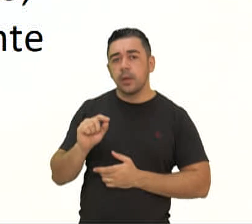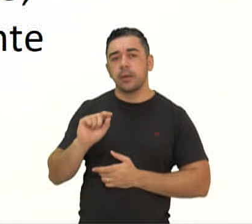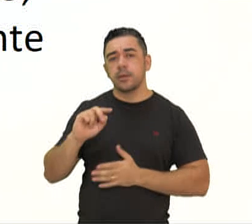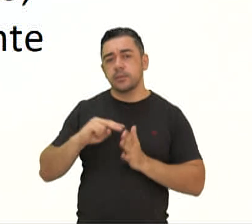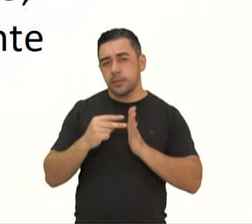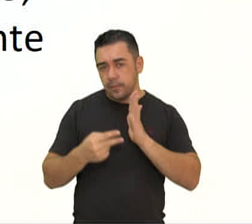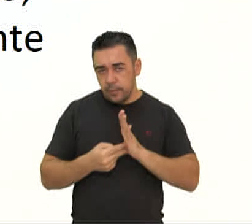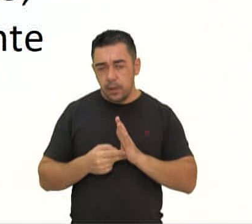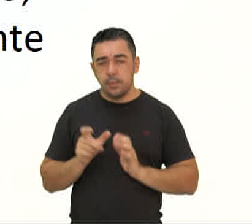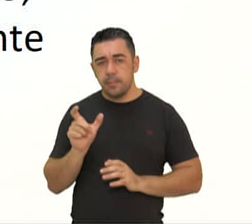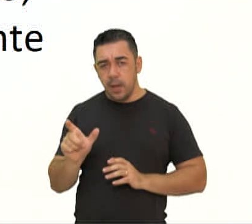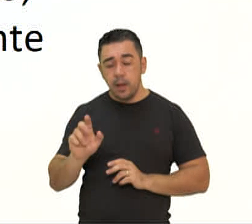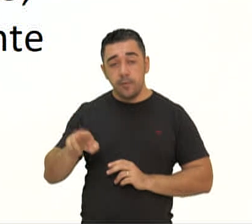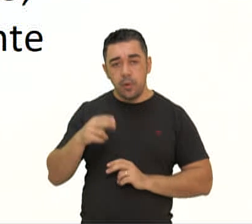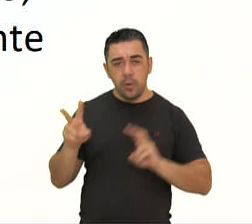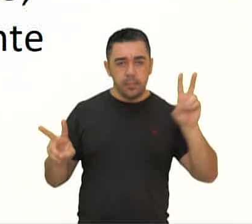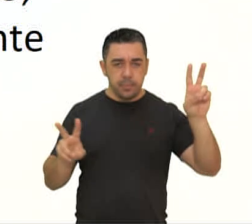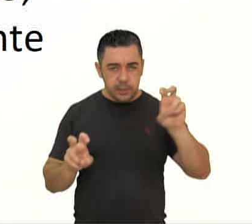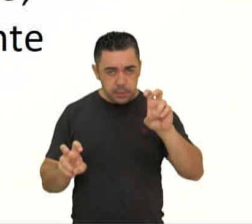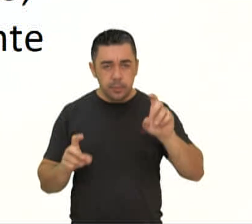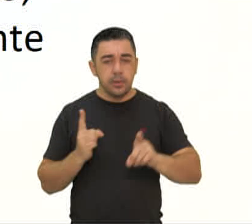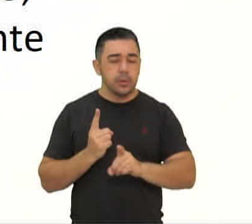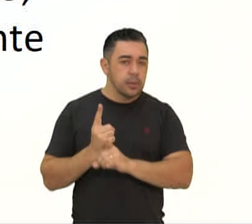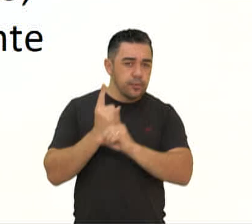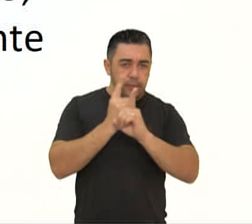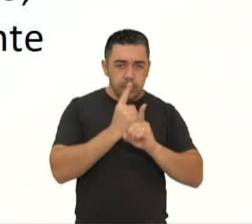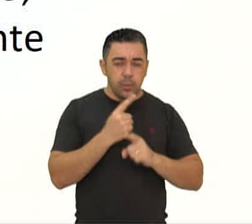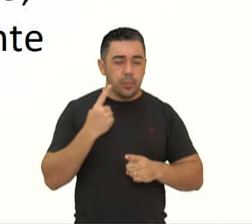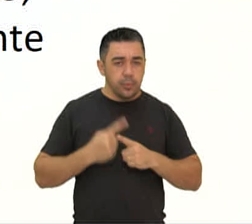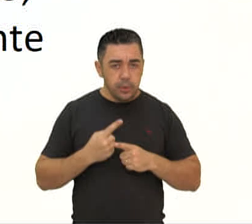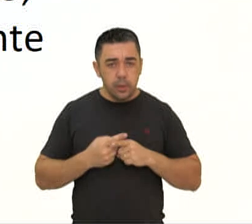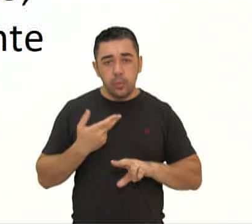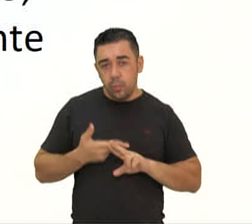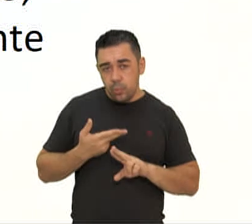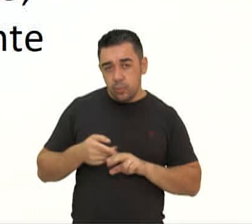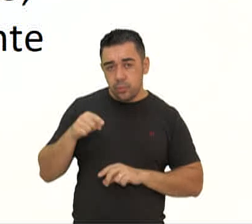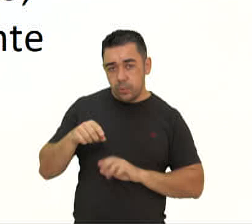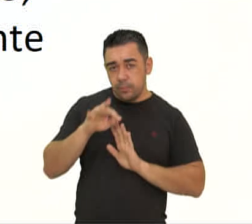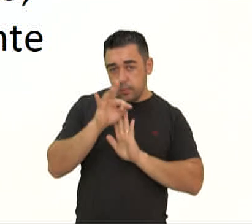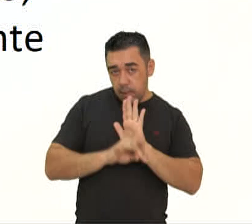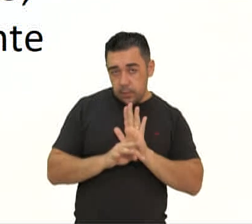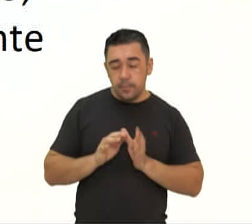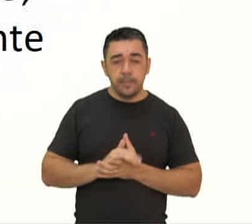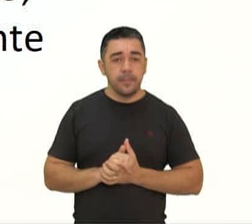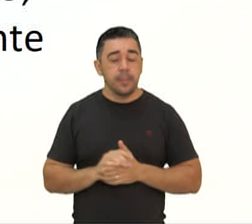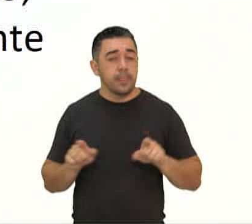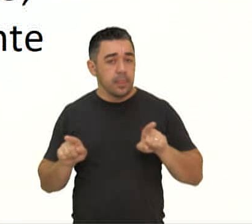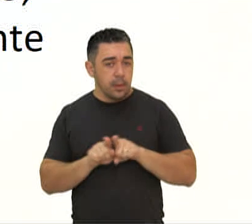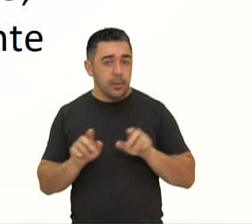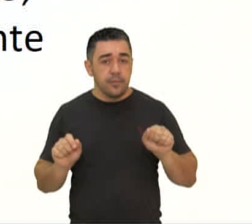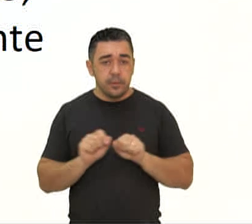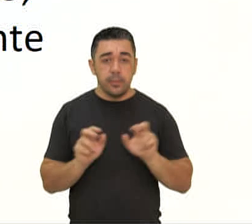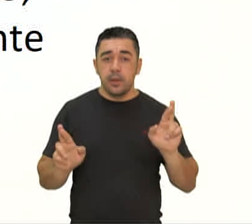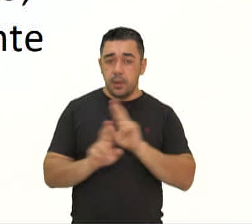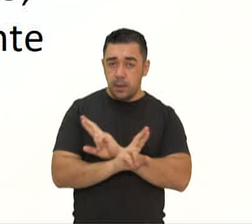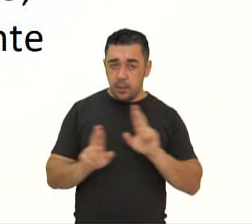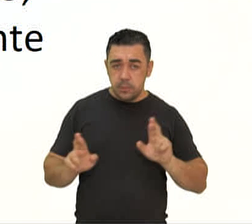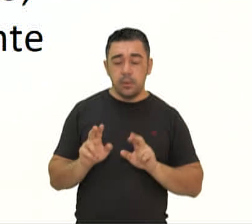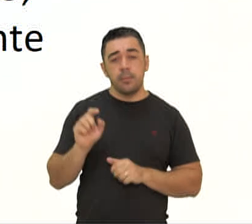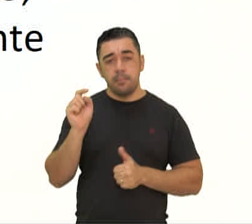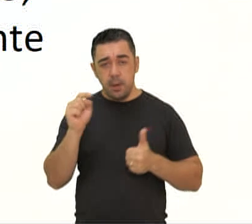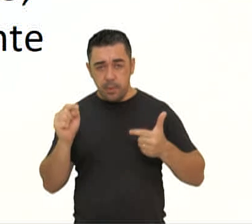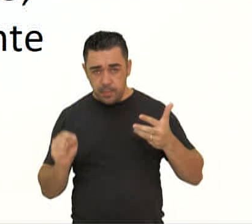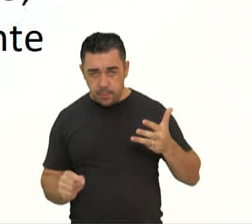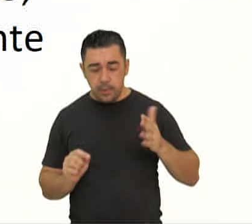uma palavra ou expressão, identificamos a finalidade do texto, estabelecemos relações entre as partes